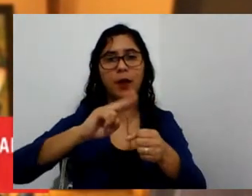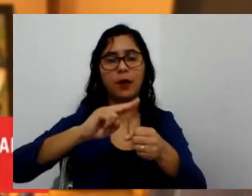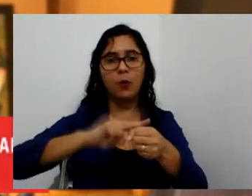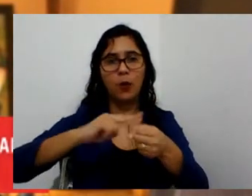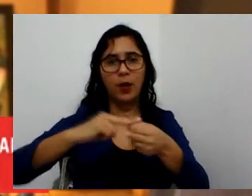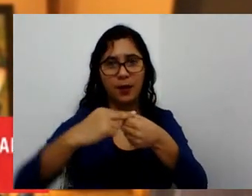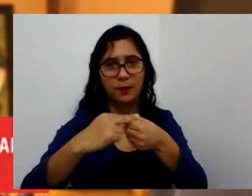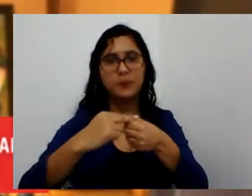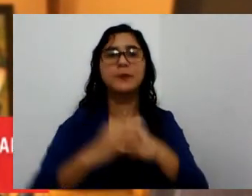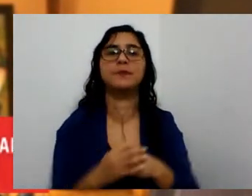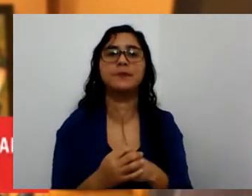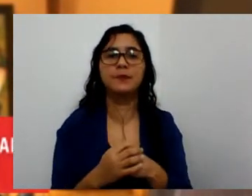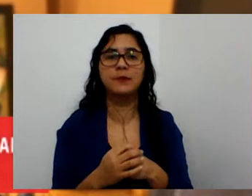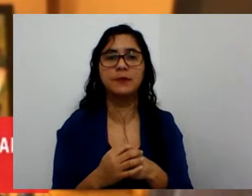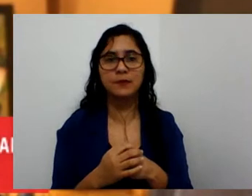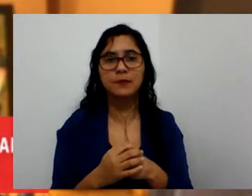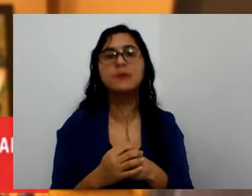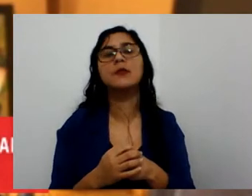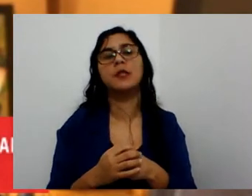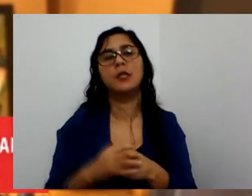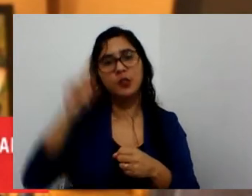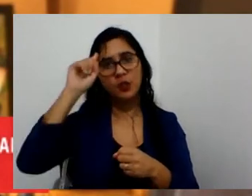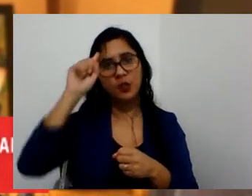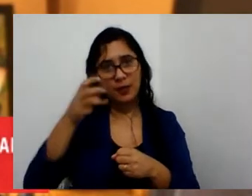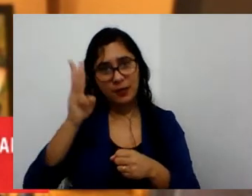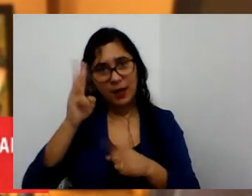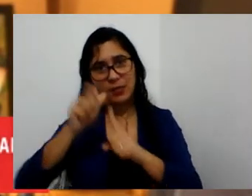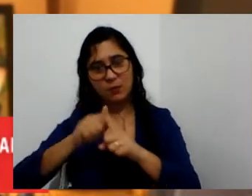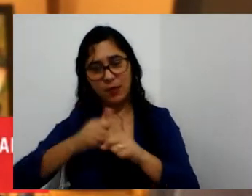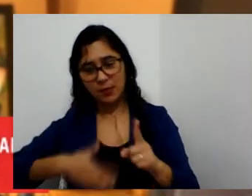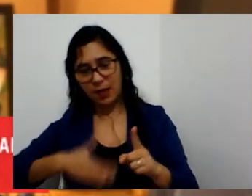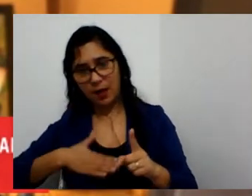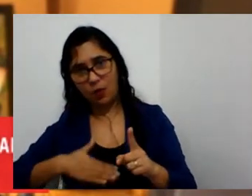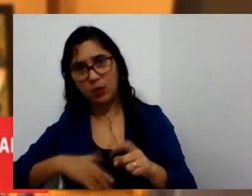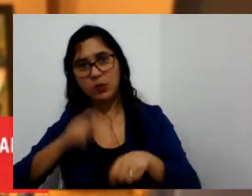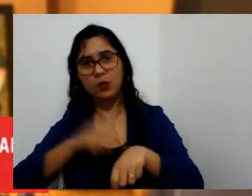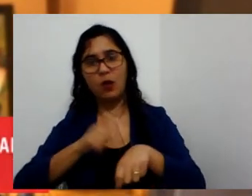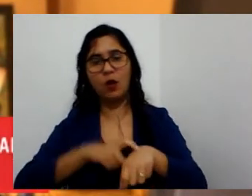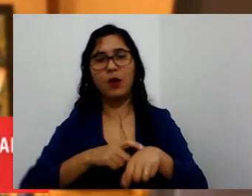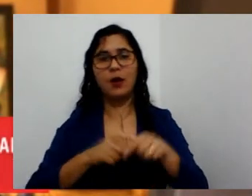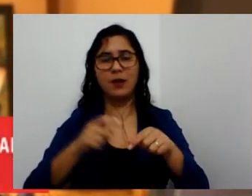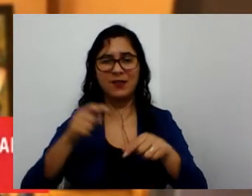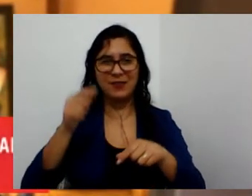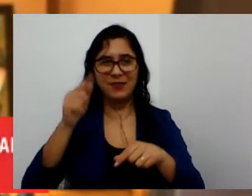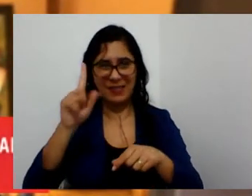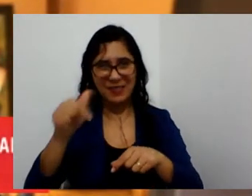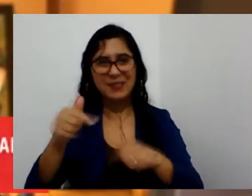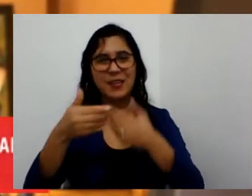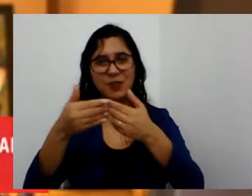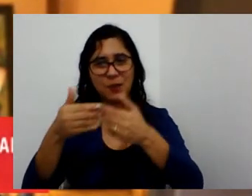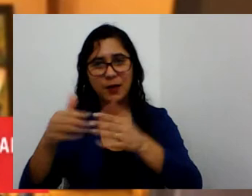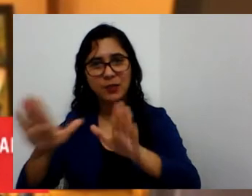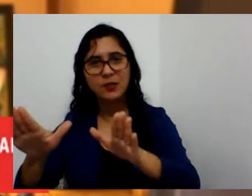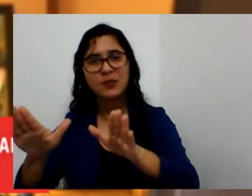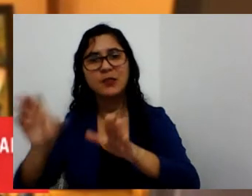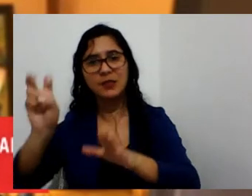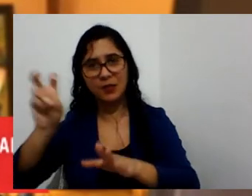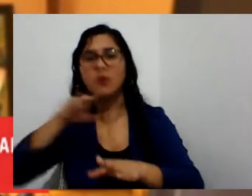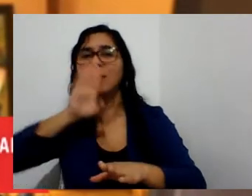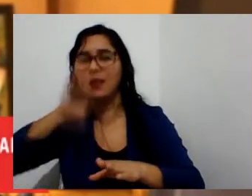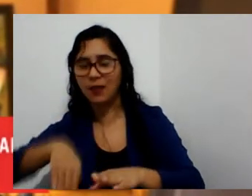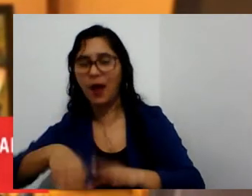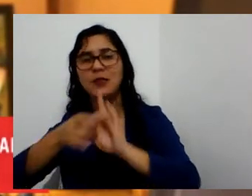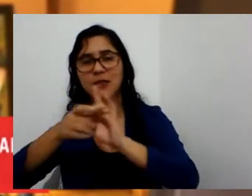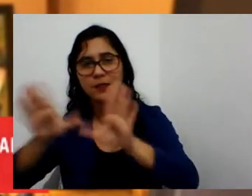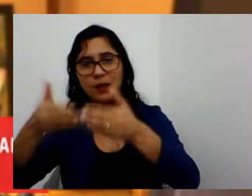No dia 3/8, às 17 horas, será realizada a abertura à comunidade do sistema de votação pelo